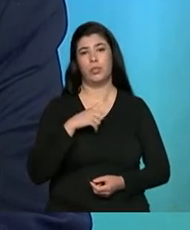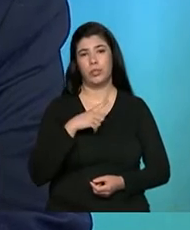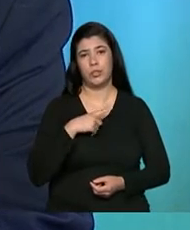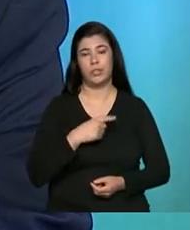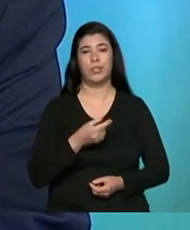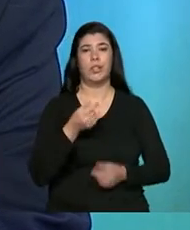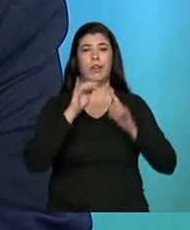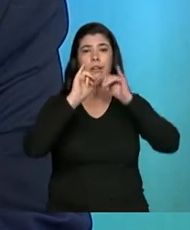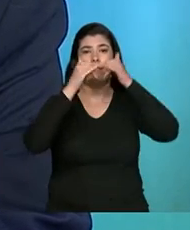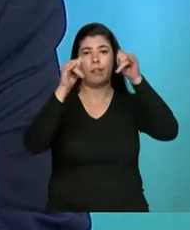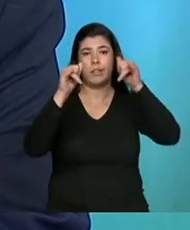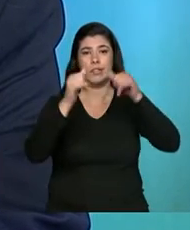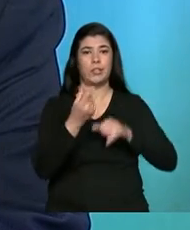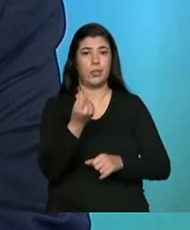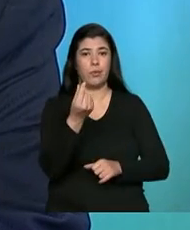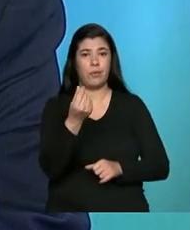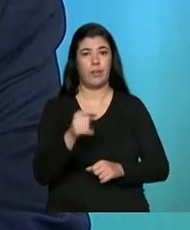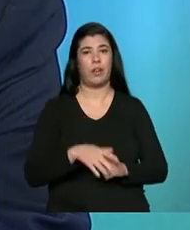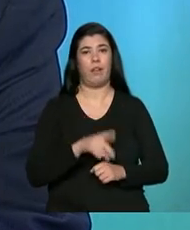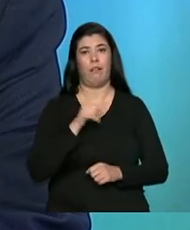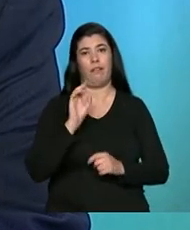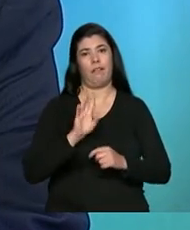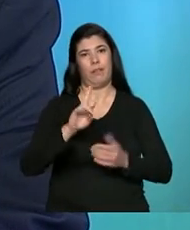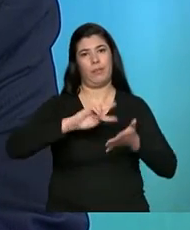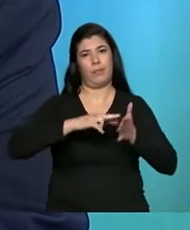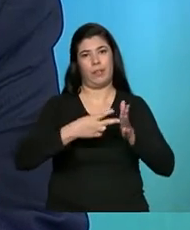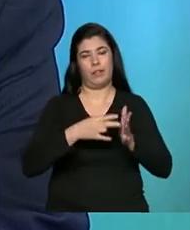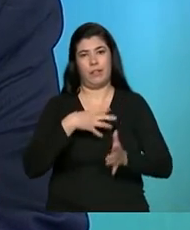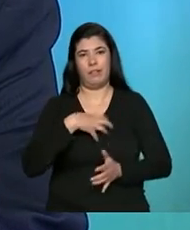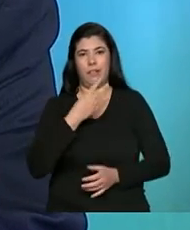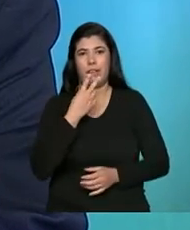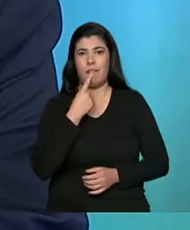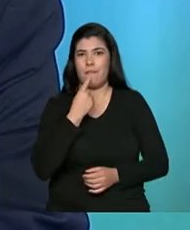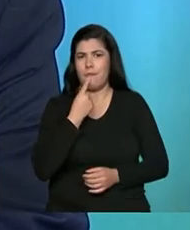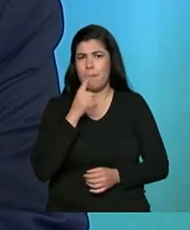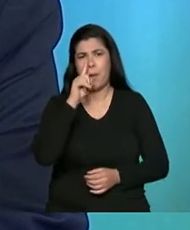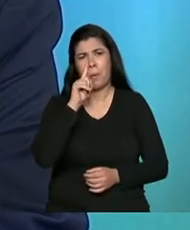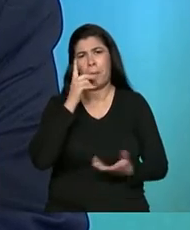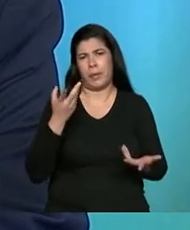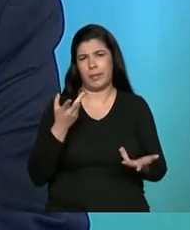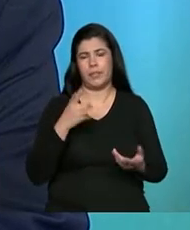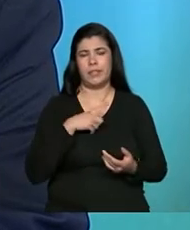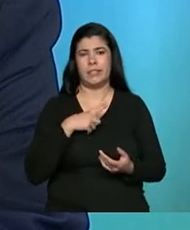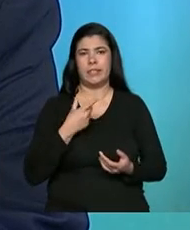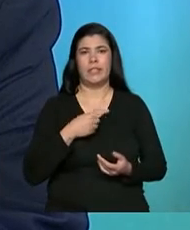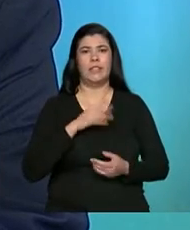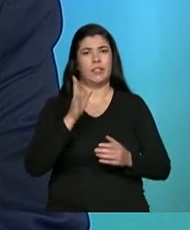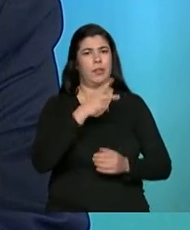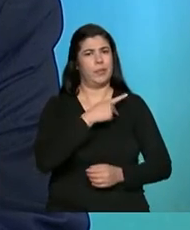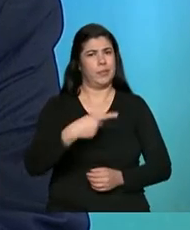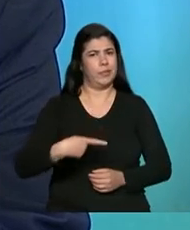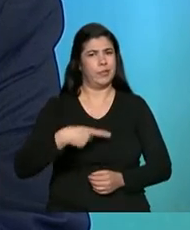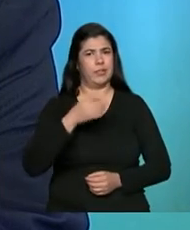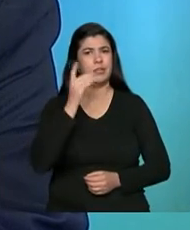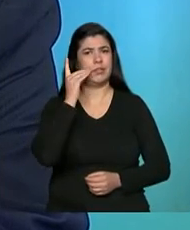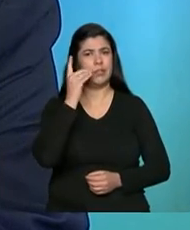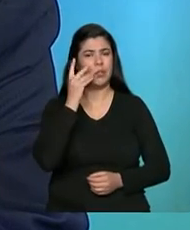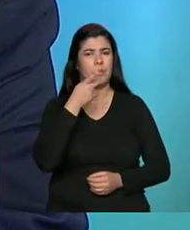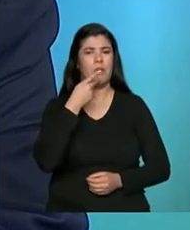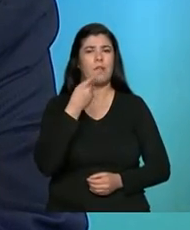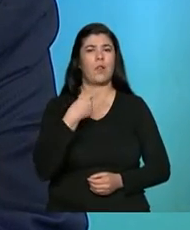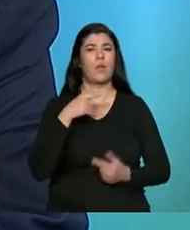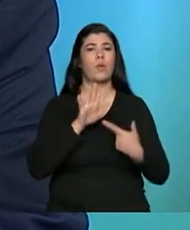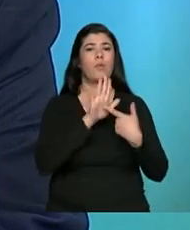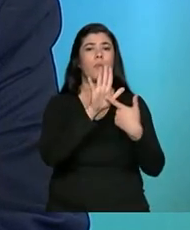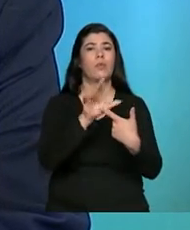todos os estudos sinalizam de que esta audiência pública como disse a presidente dilma é a ponta em para um